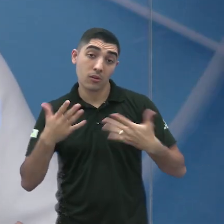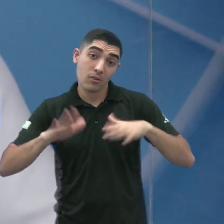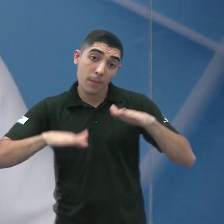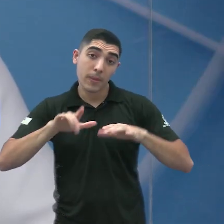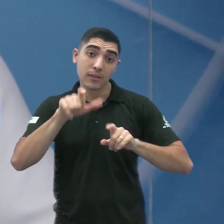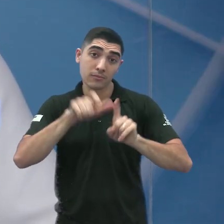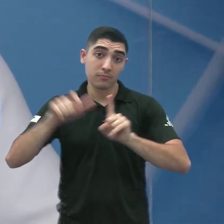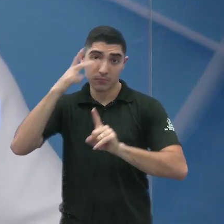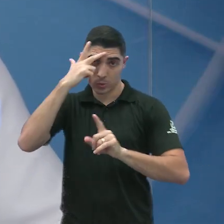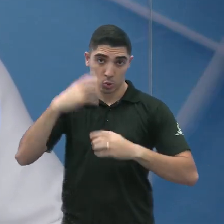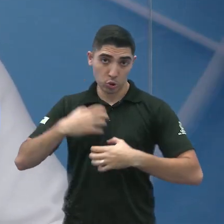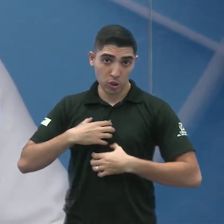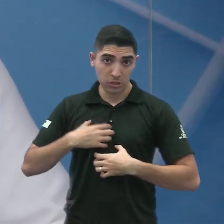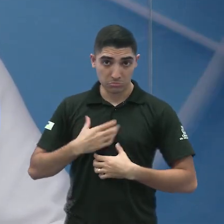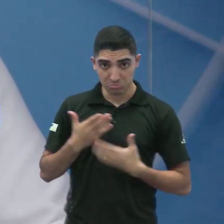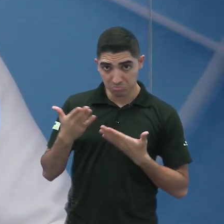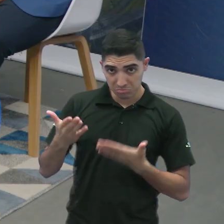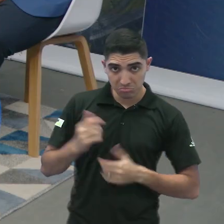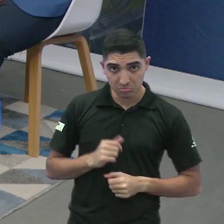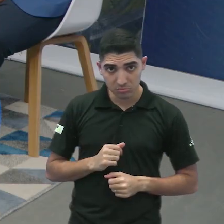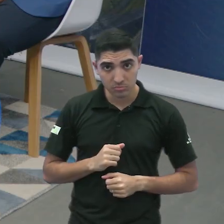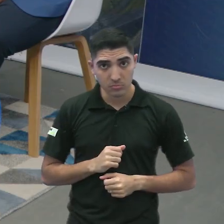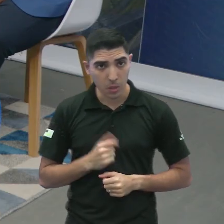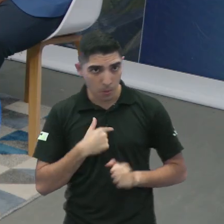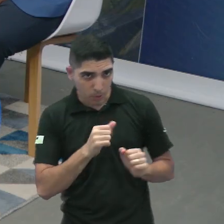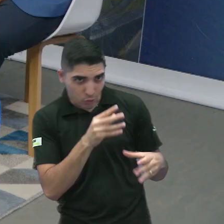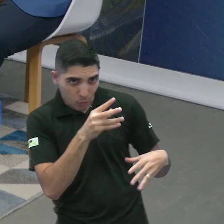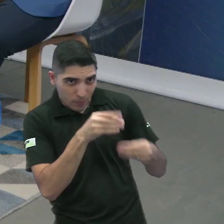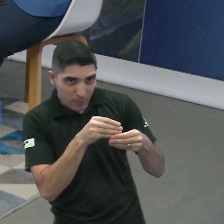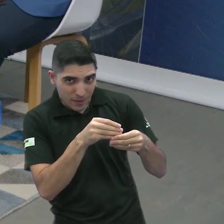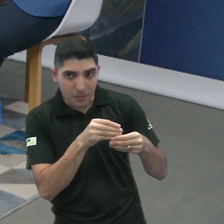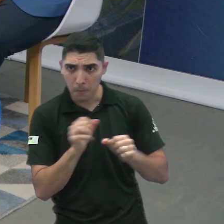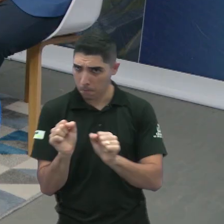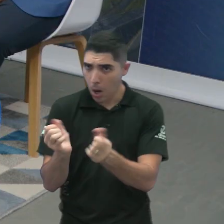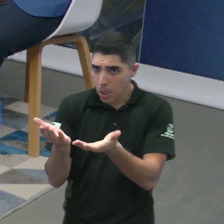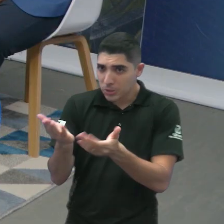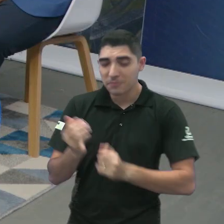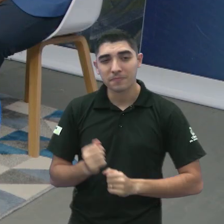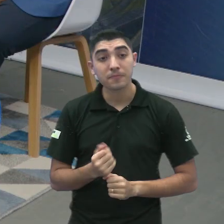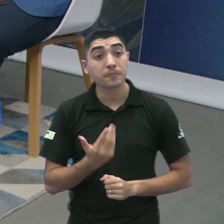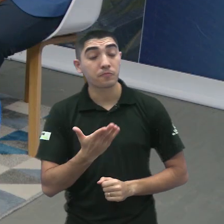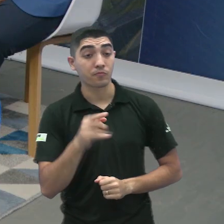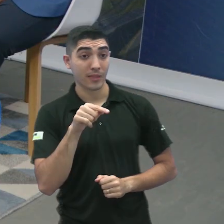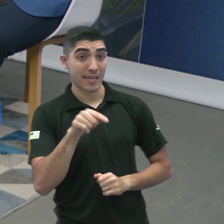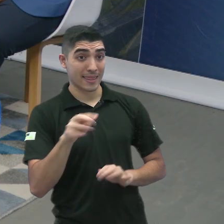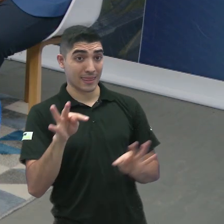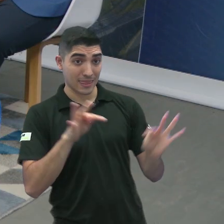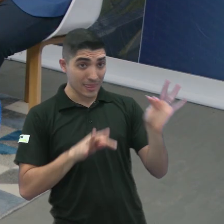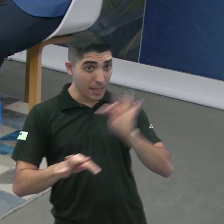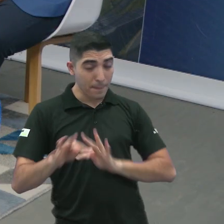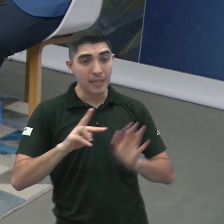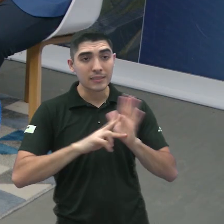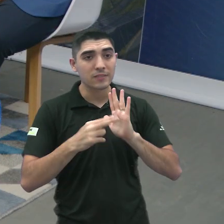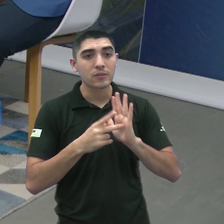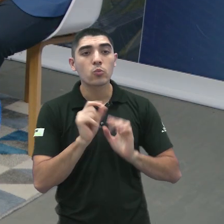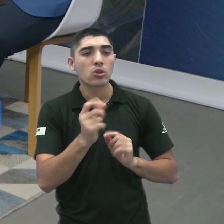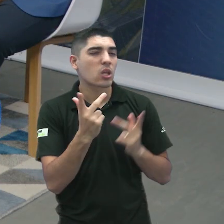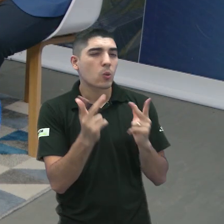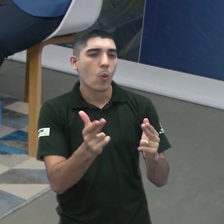né? Sim, sem dúvida. Com Posso certeza. complementar? Por favor. Eu costumo dizer que o tratamento, ele é colocar um